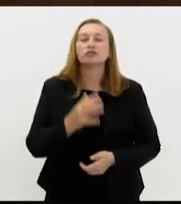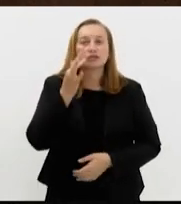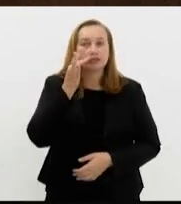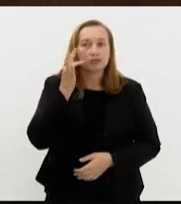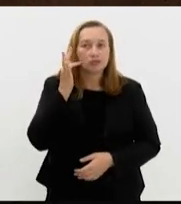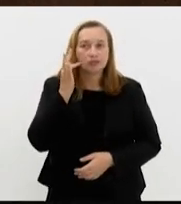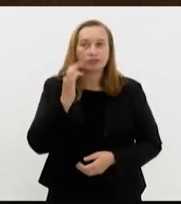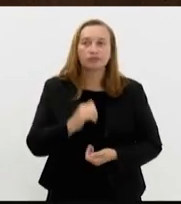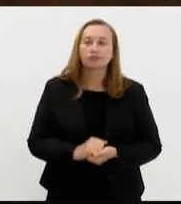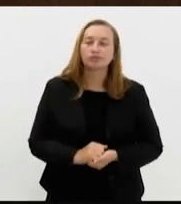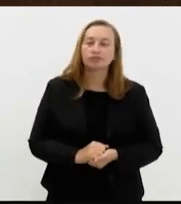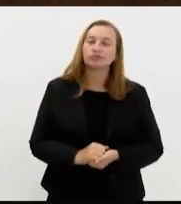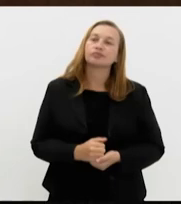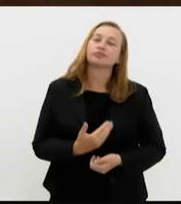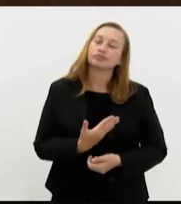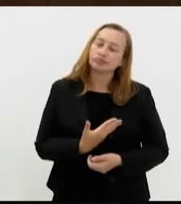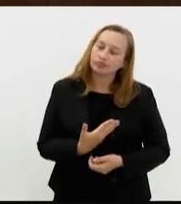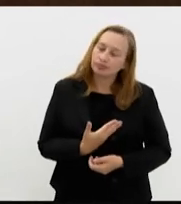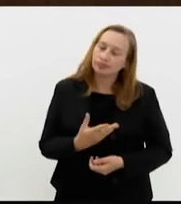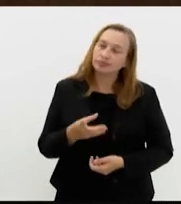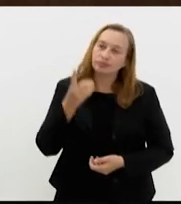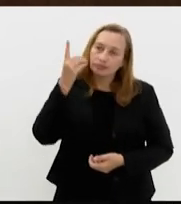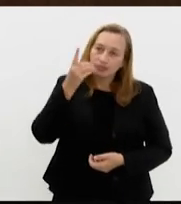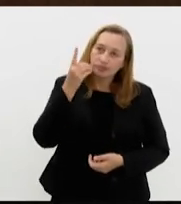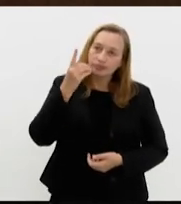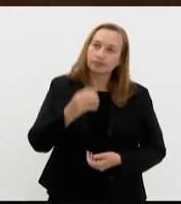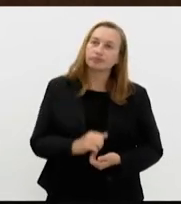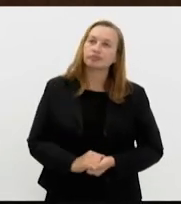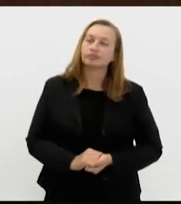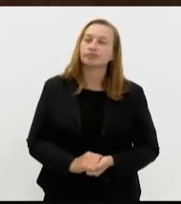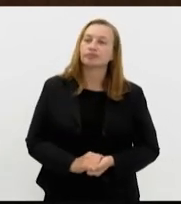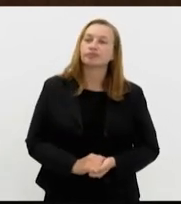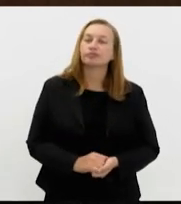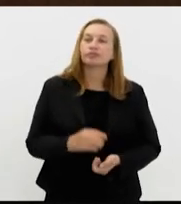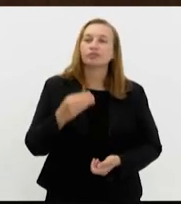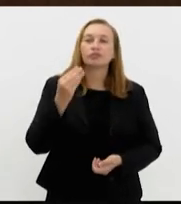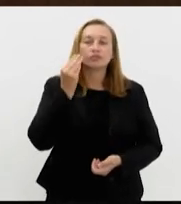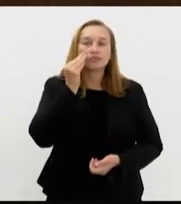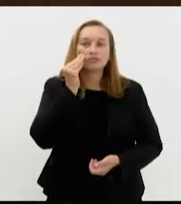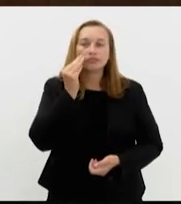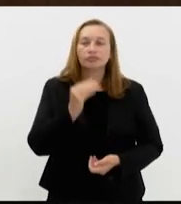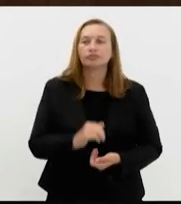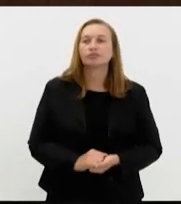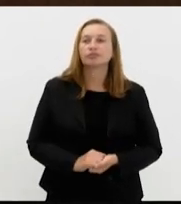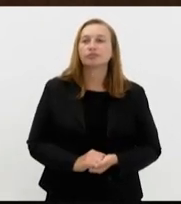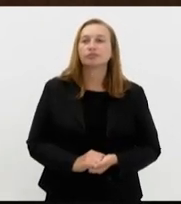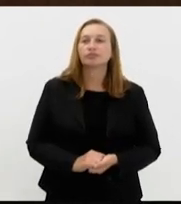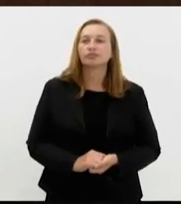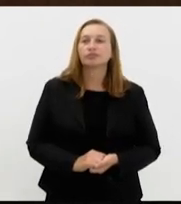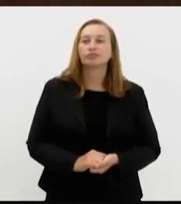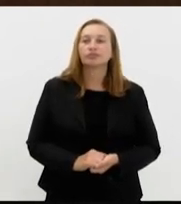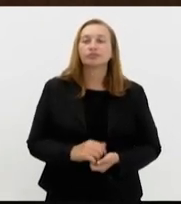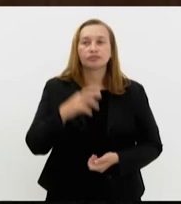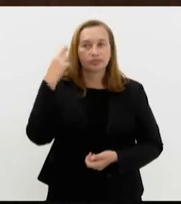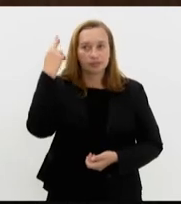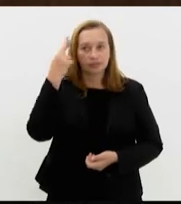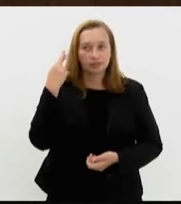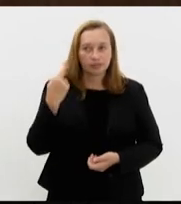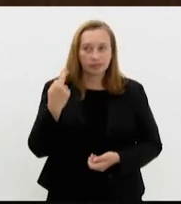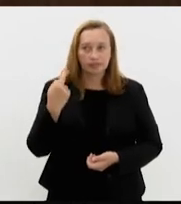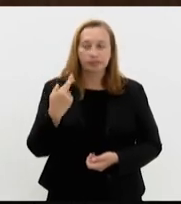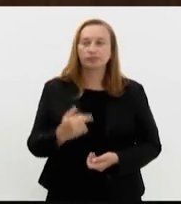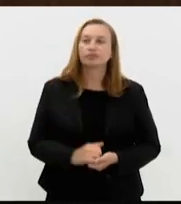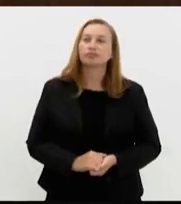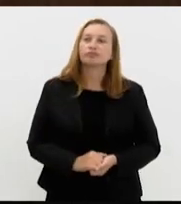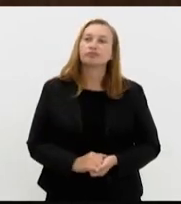Serafini, nosso querido deputado que está aqui presente, a Mônica Francisco, a Renata Souza,